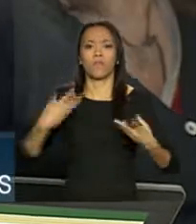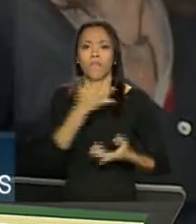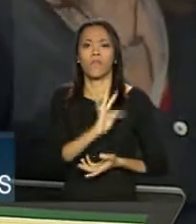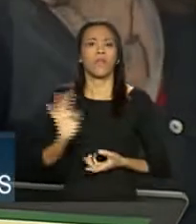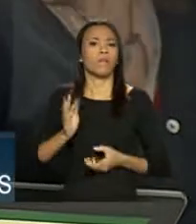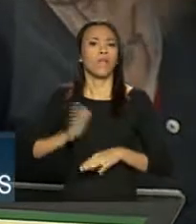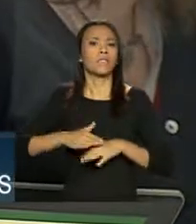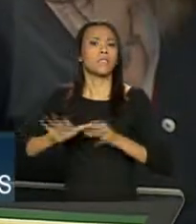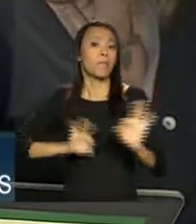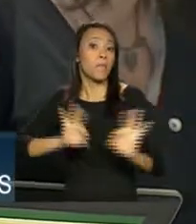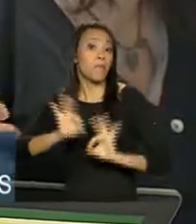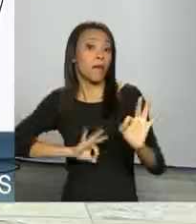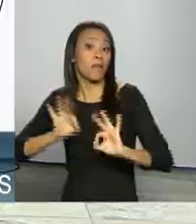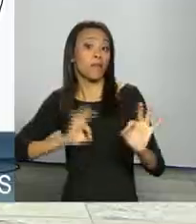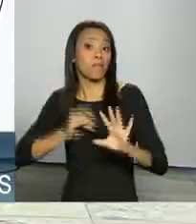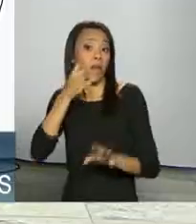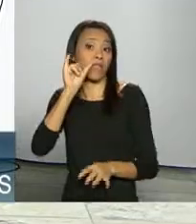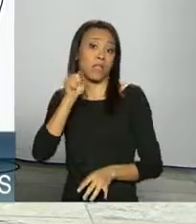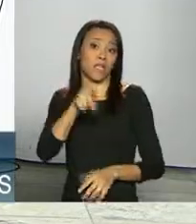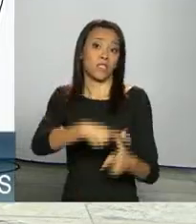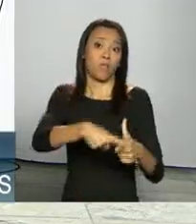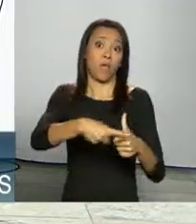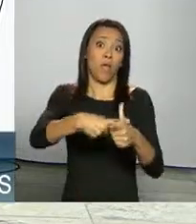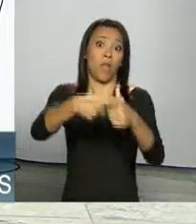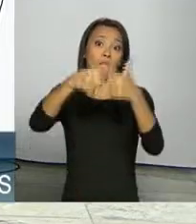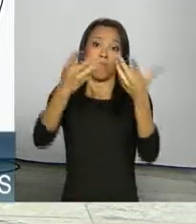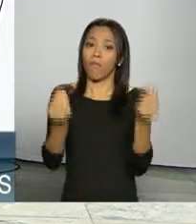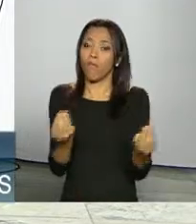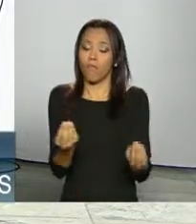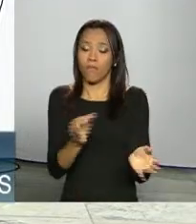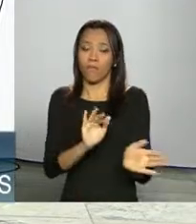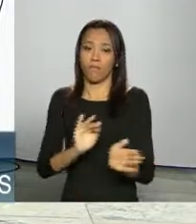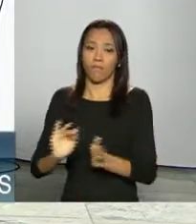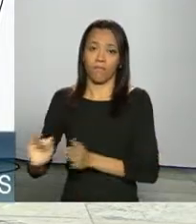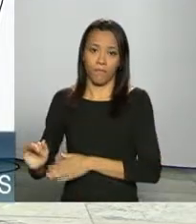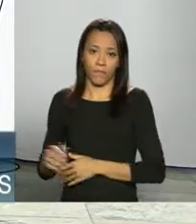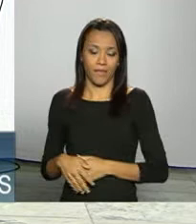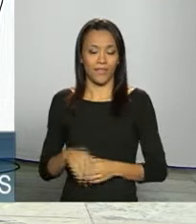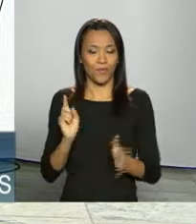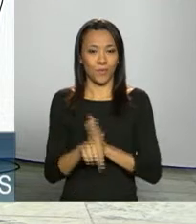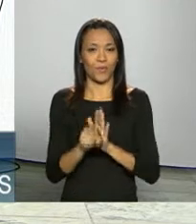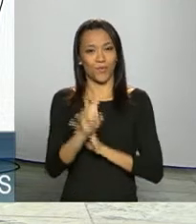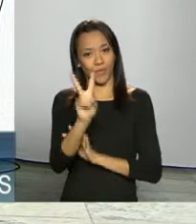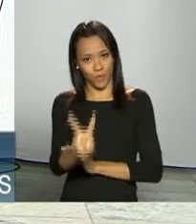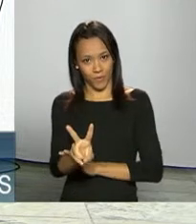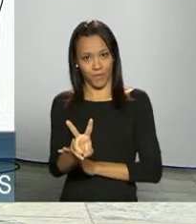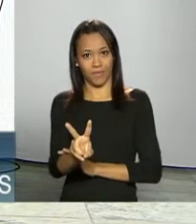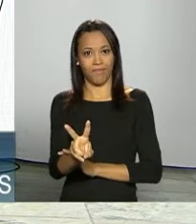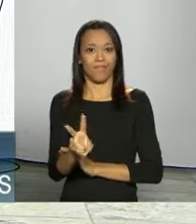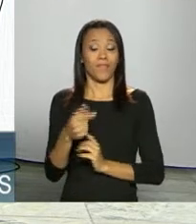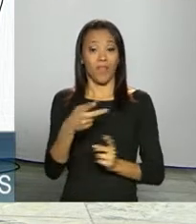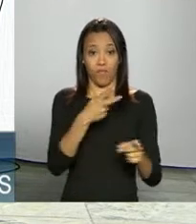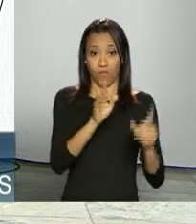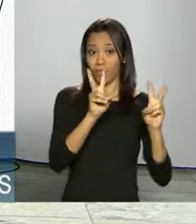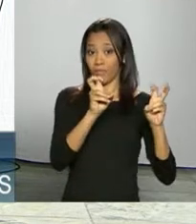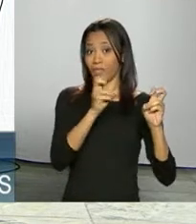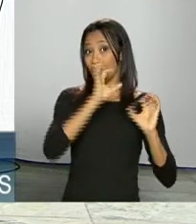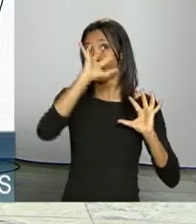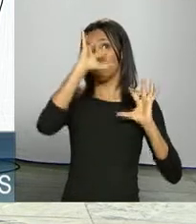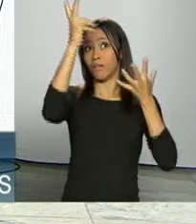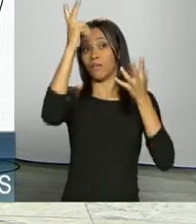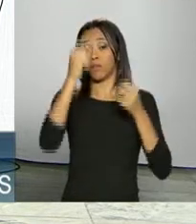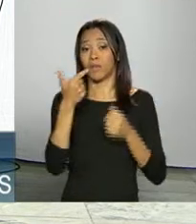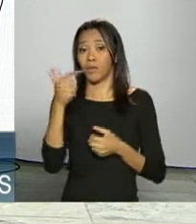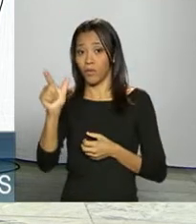desenhando obrigado eu acho que são duas questões eu vou fazer de clima e você fala do que você está fazendo além